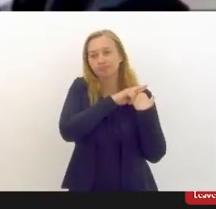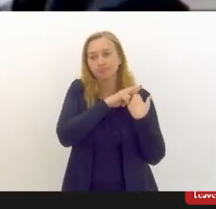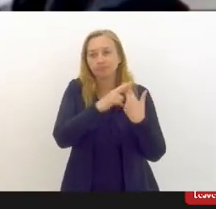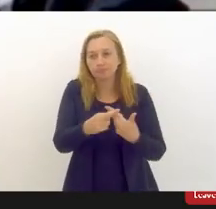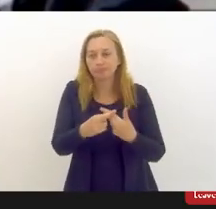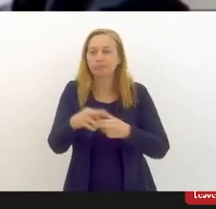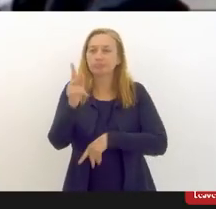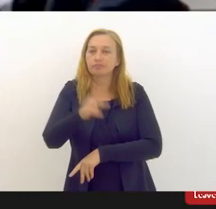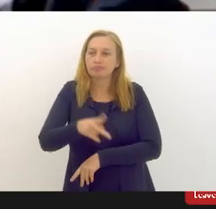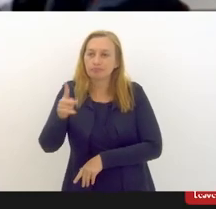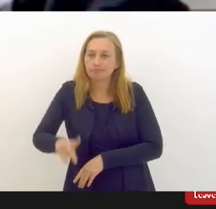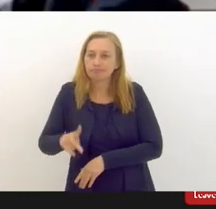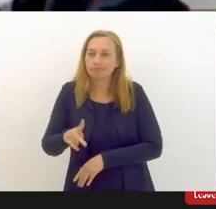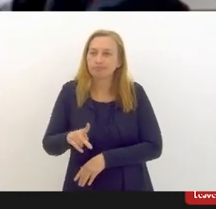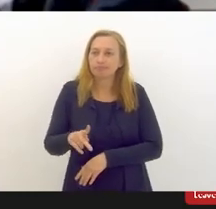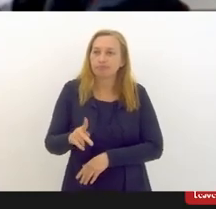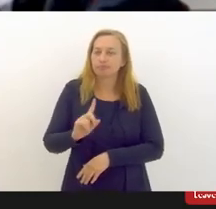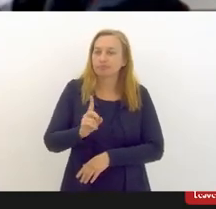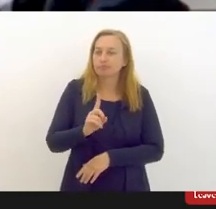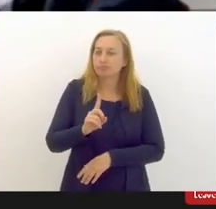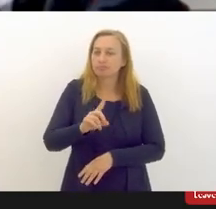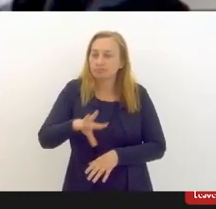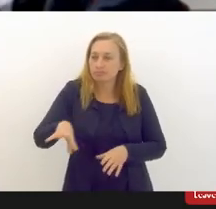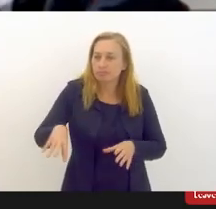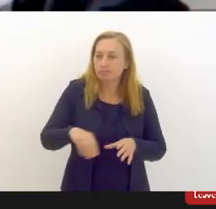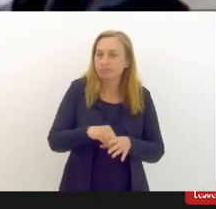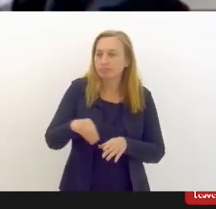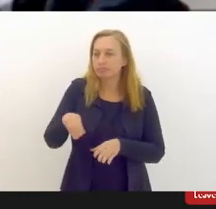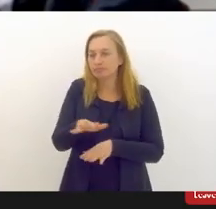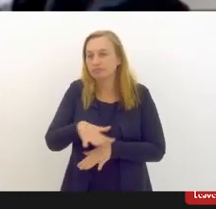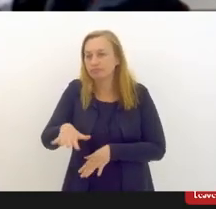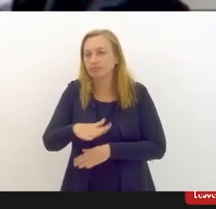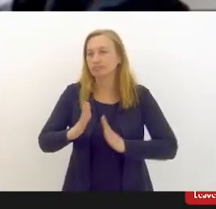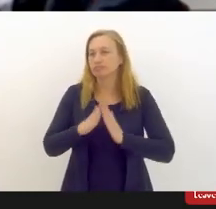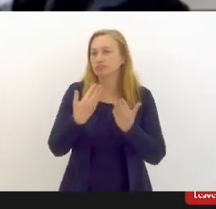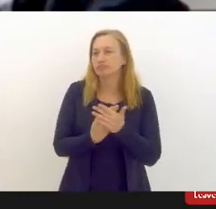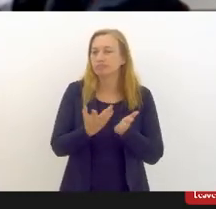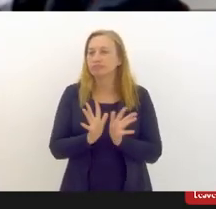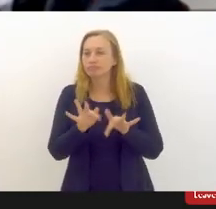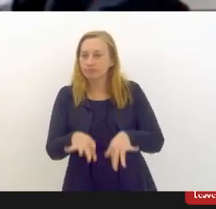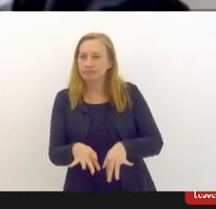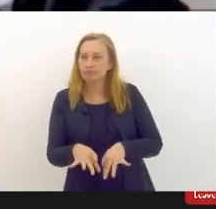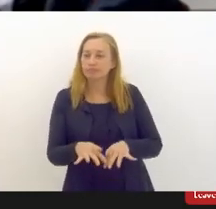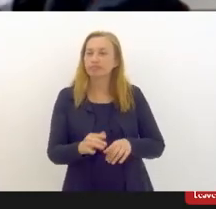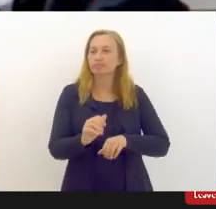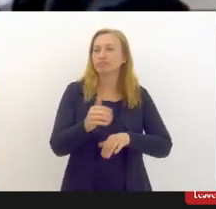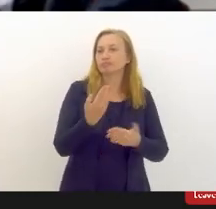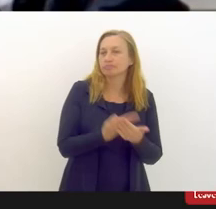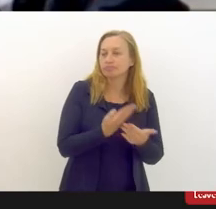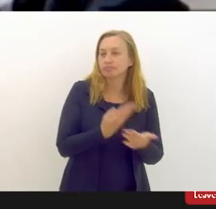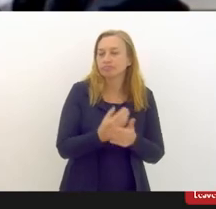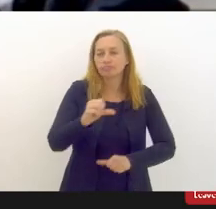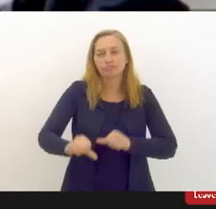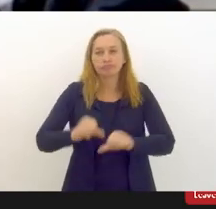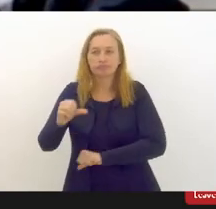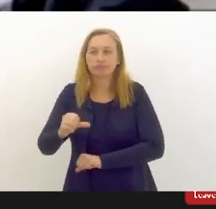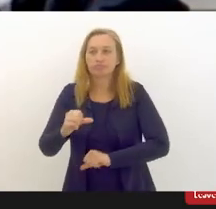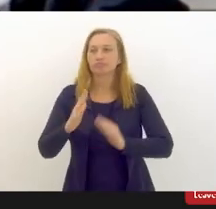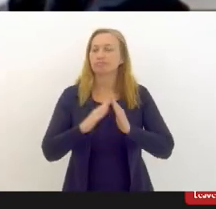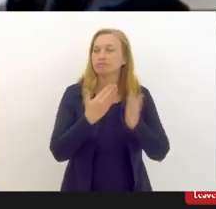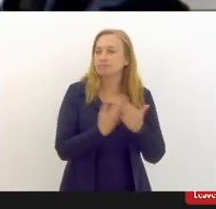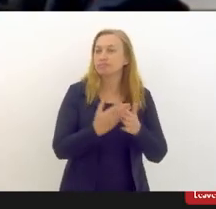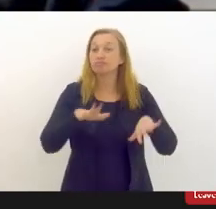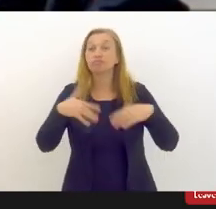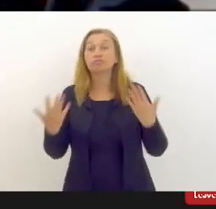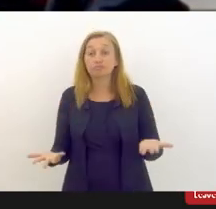e professores que já não integram mais aquelas comunidades escolares, porque concluíram seus estudos, porque mudaram de escola, É, então,